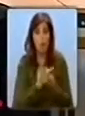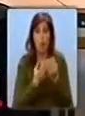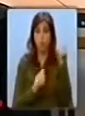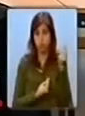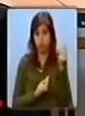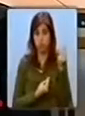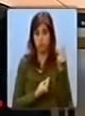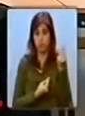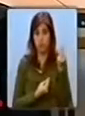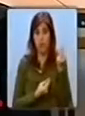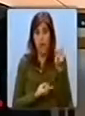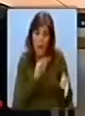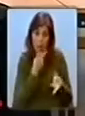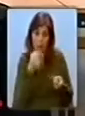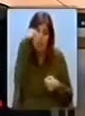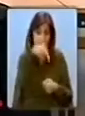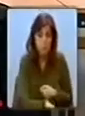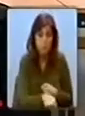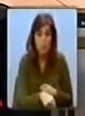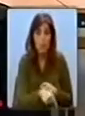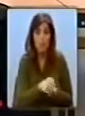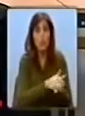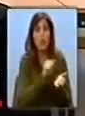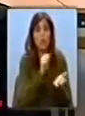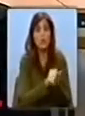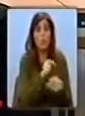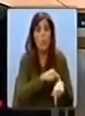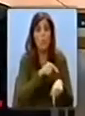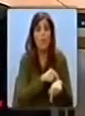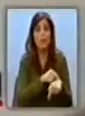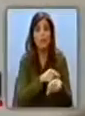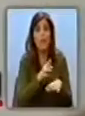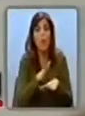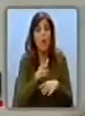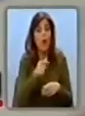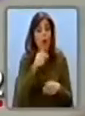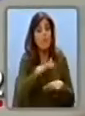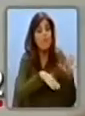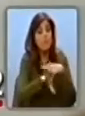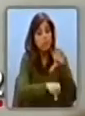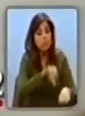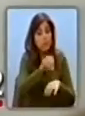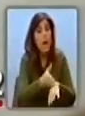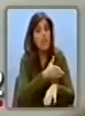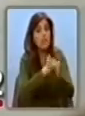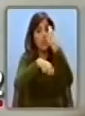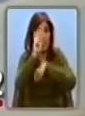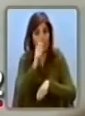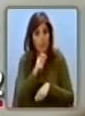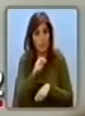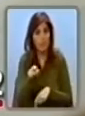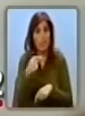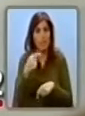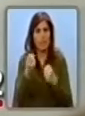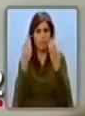possa ser medido no local e possa ser até corrigido no momento da confecção antes da comercialização. O leitor usa ainda uma espécie de